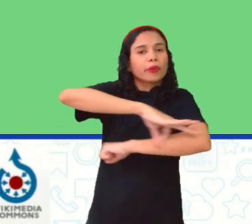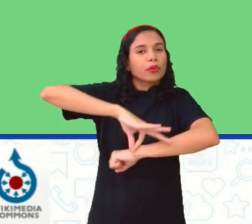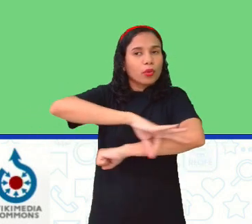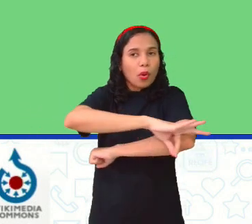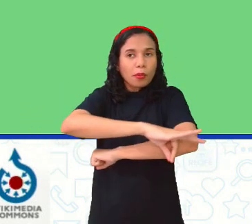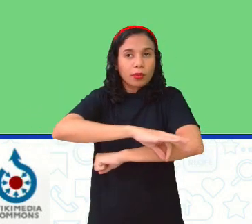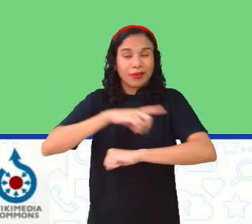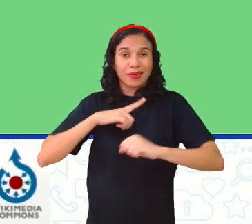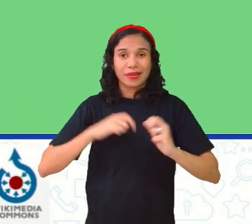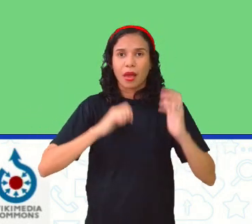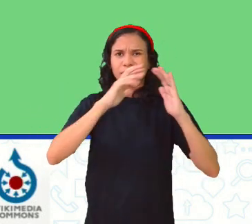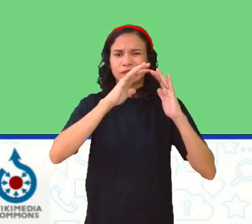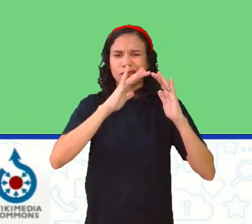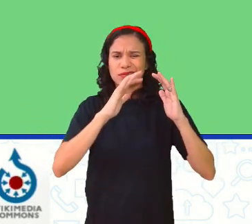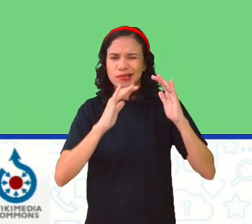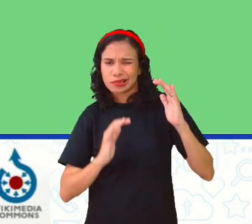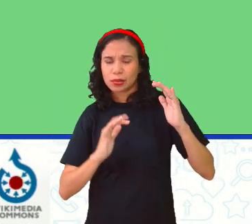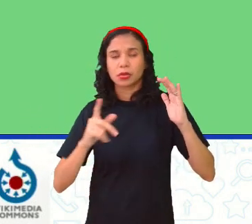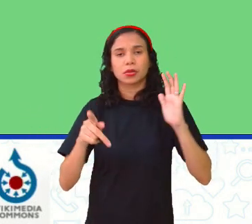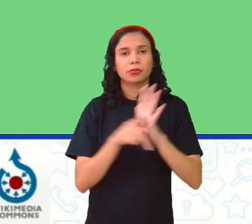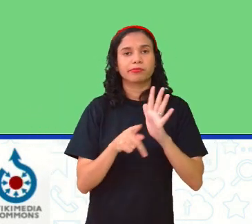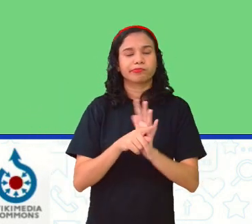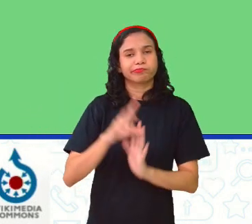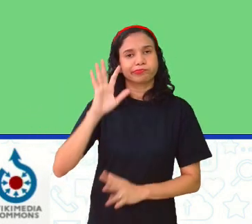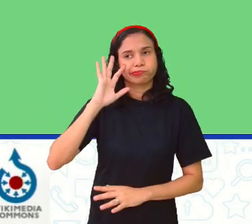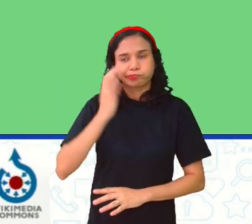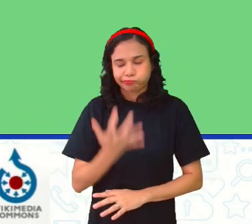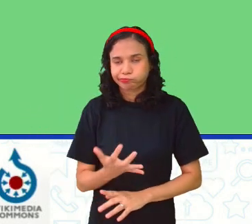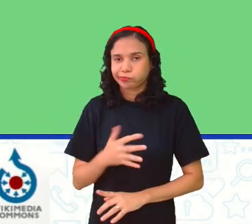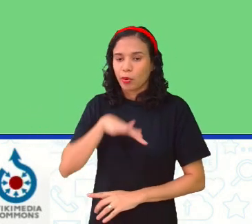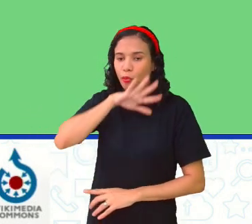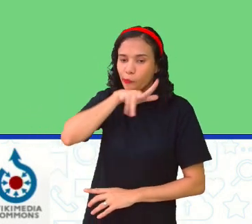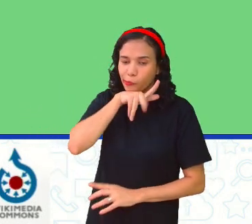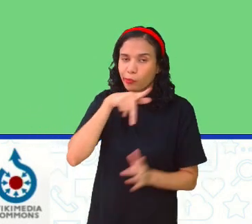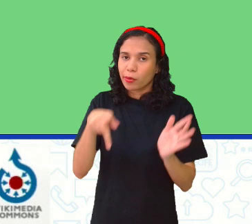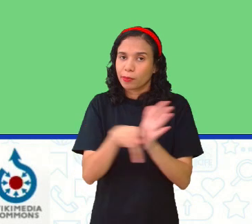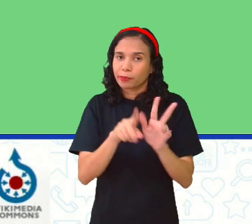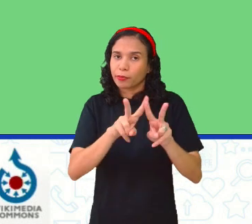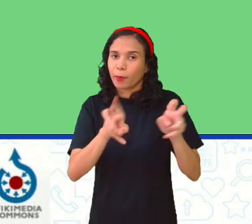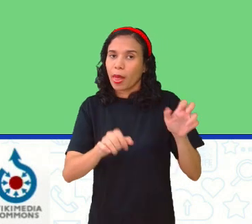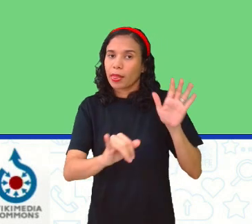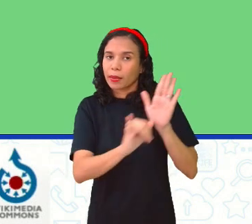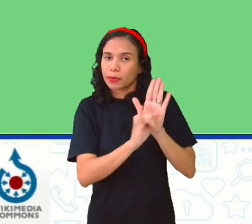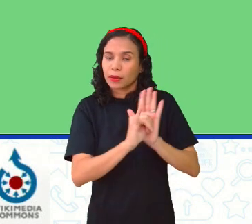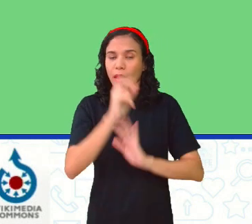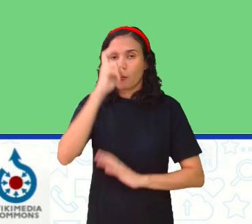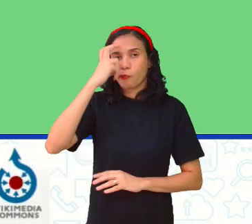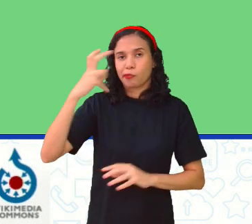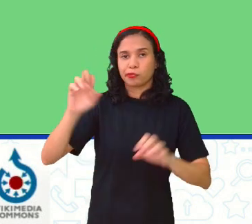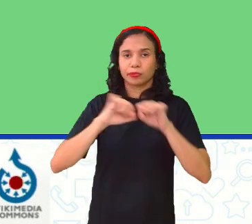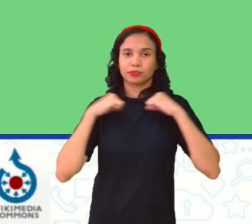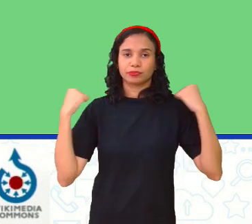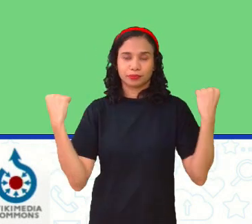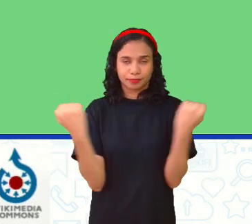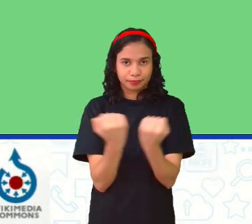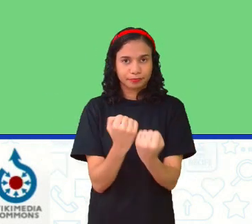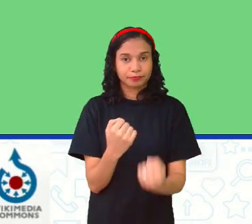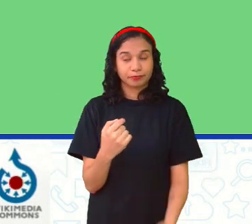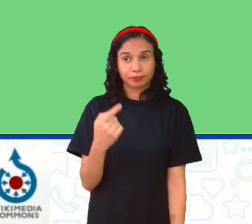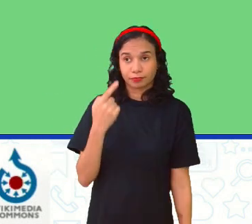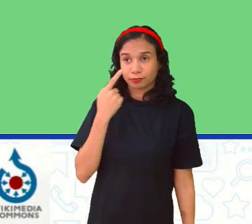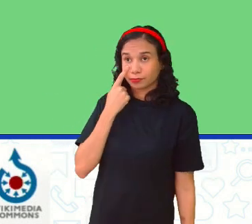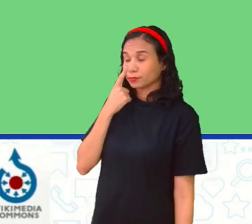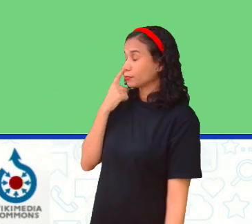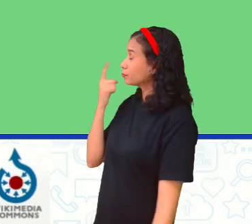sua degradação produz efeitos negativos sobre a identidade e a cultura da sociedade. Vocês estão